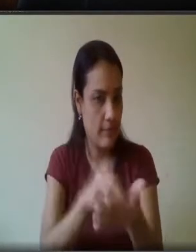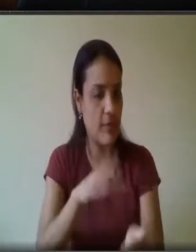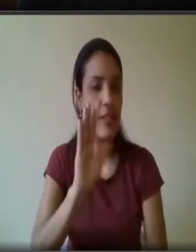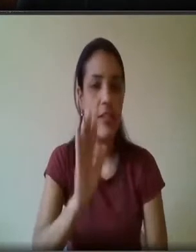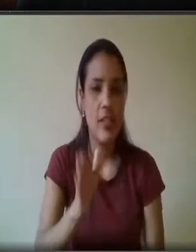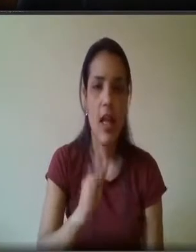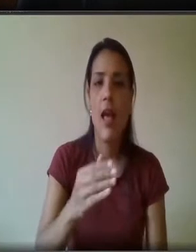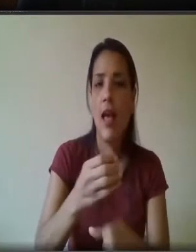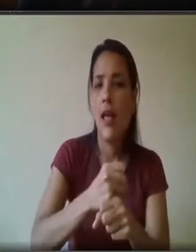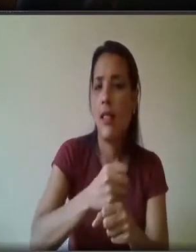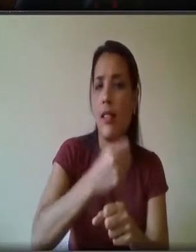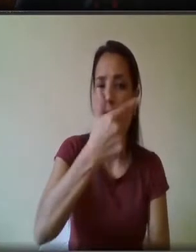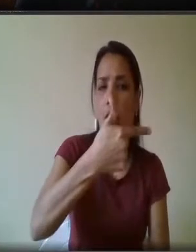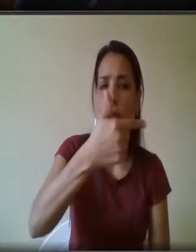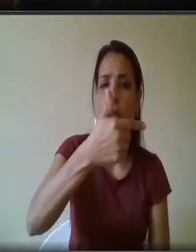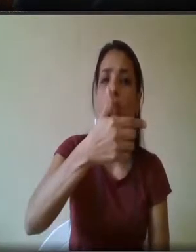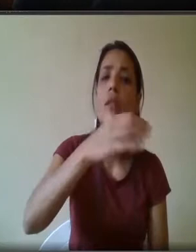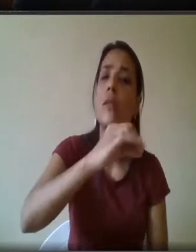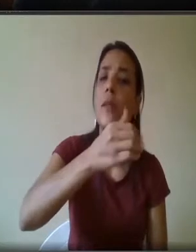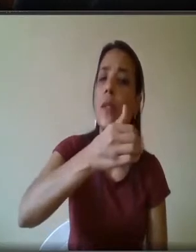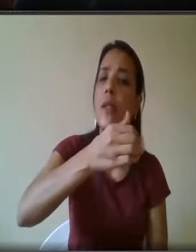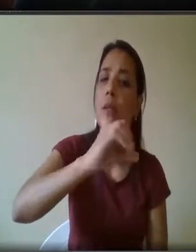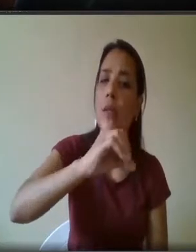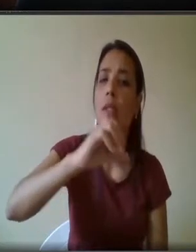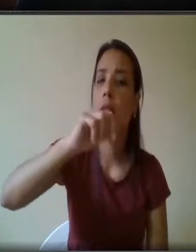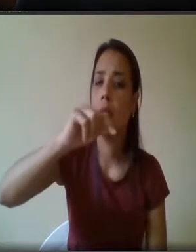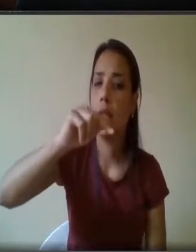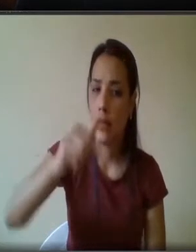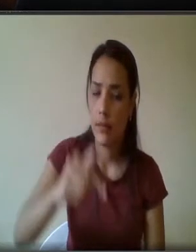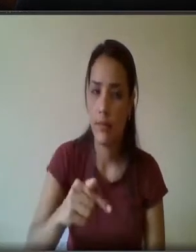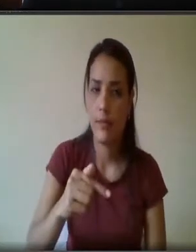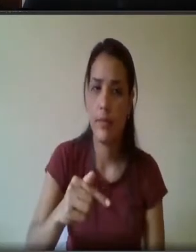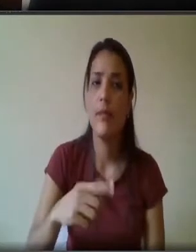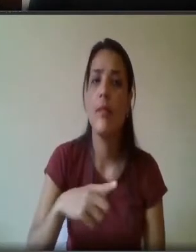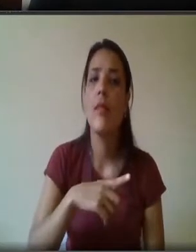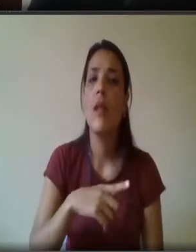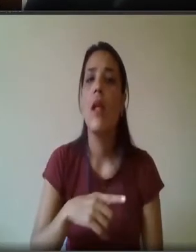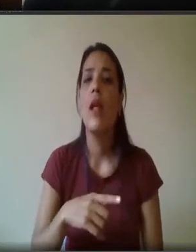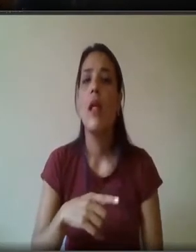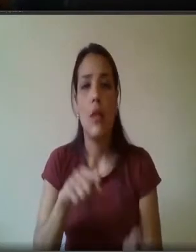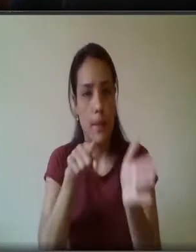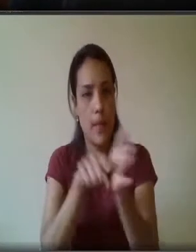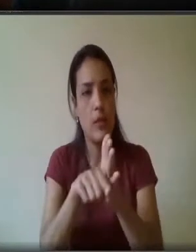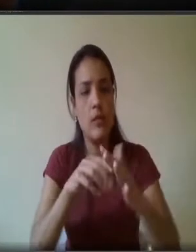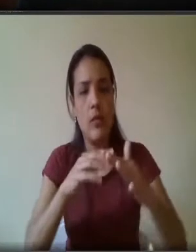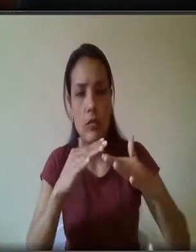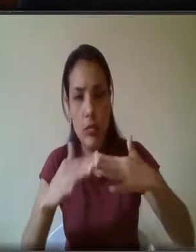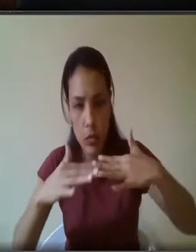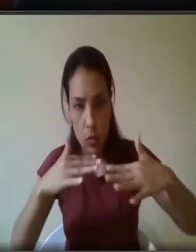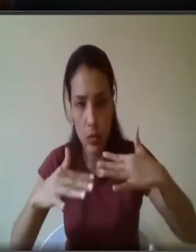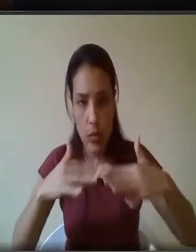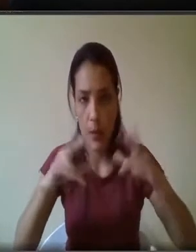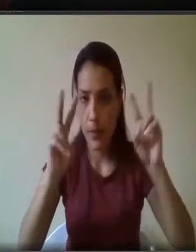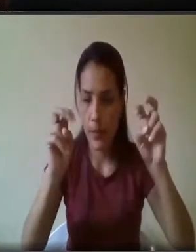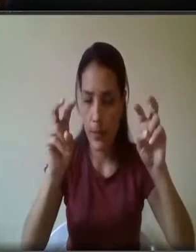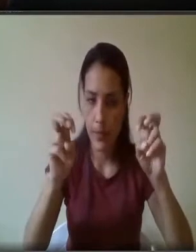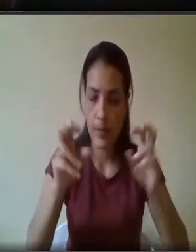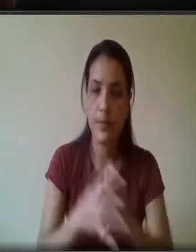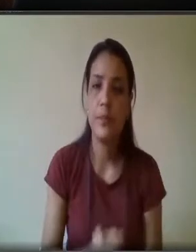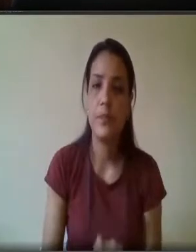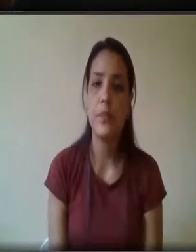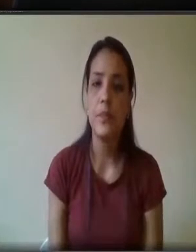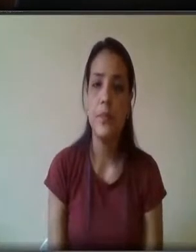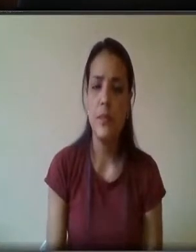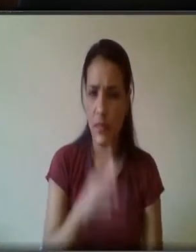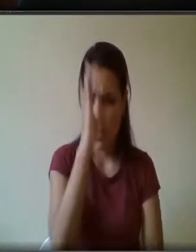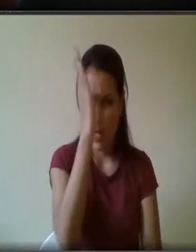Um terremoto. Os terremotos, e aí outras curiosidades. Aqui no Brasil a gente tem